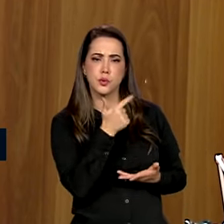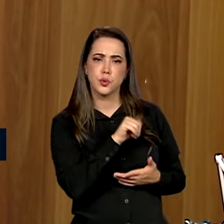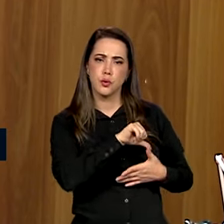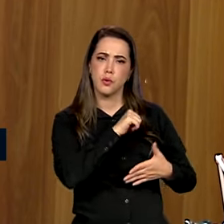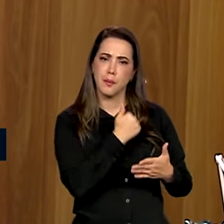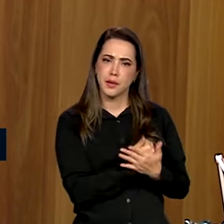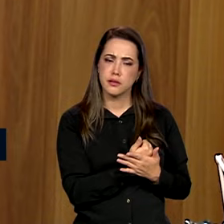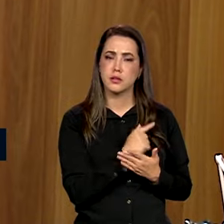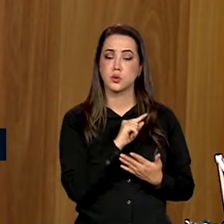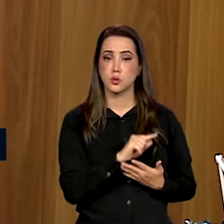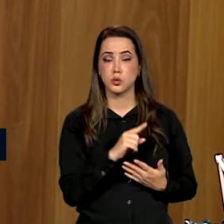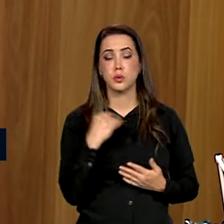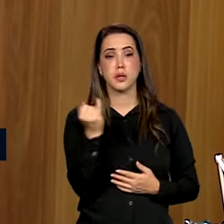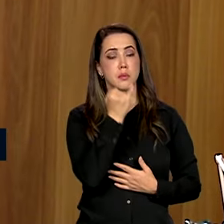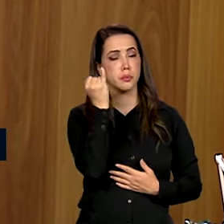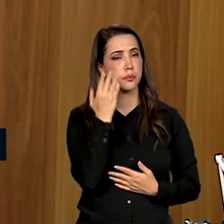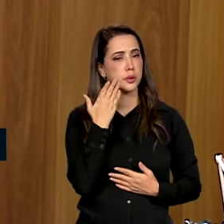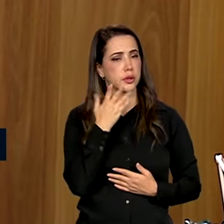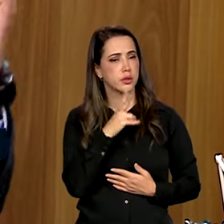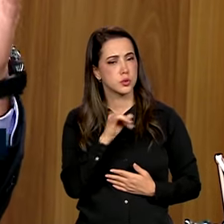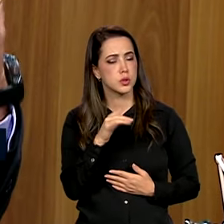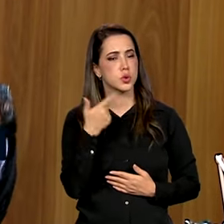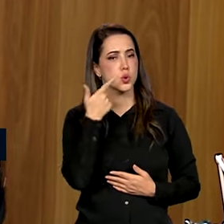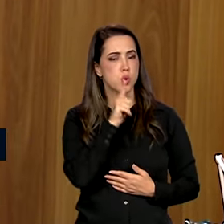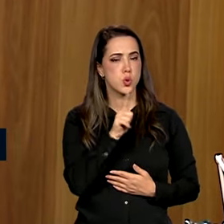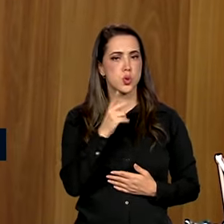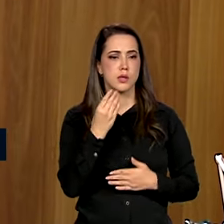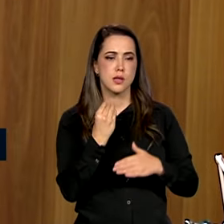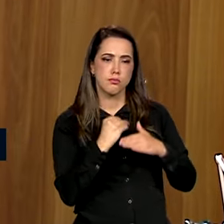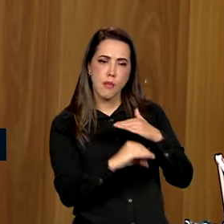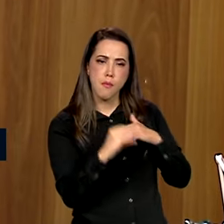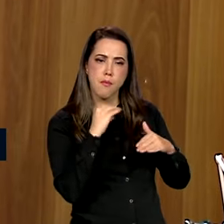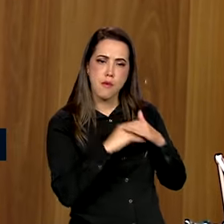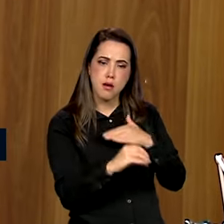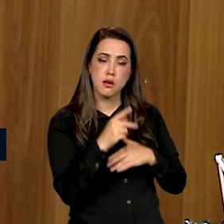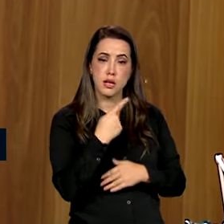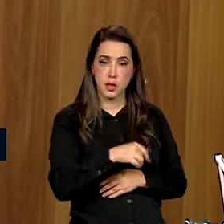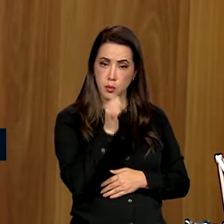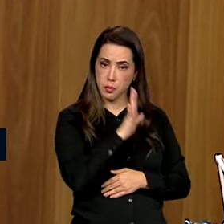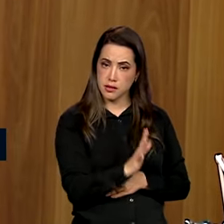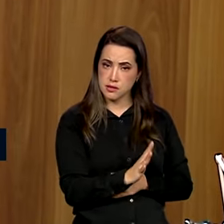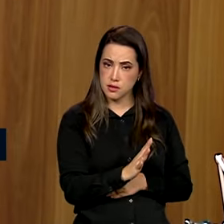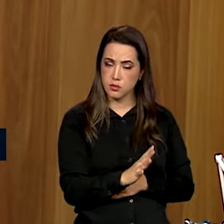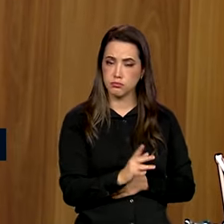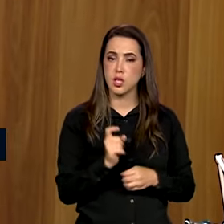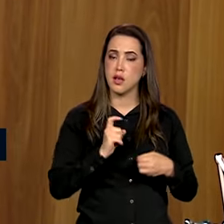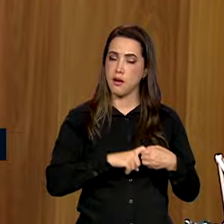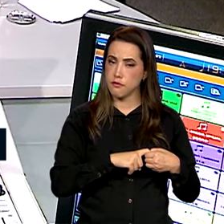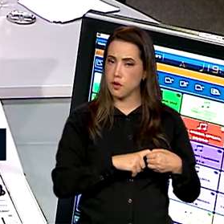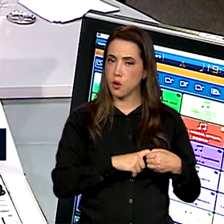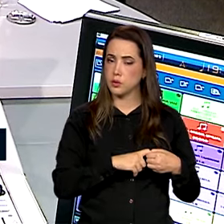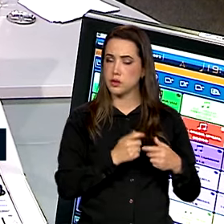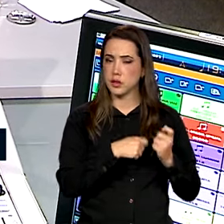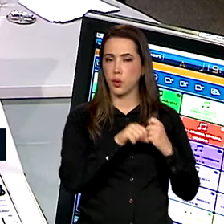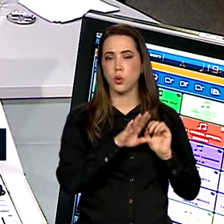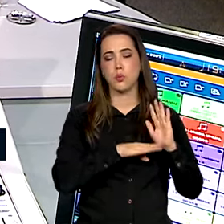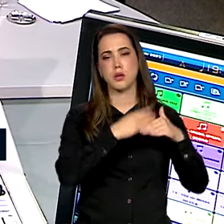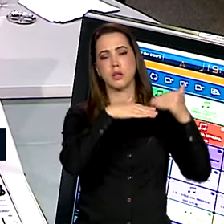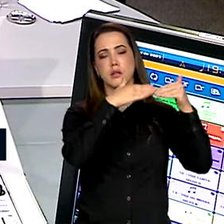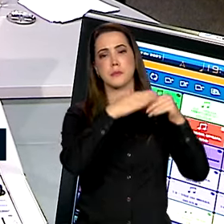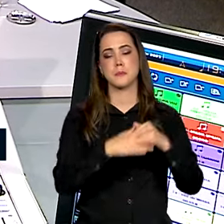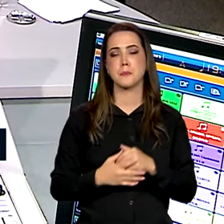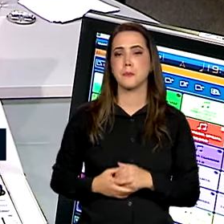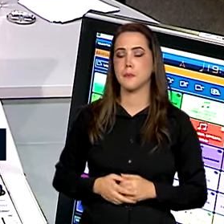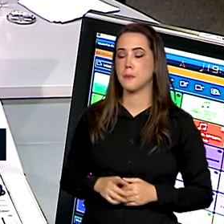ambiente propício para a vinda de investimentos para o país e a retomada da nossa economia Ministro falamos de rodovia